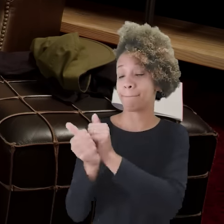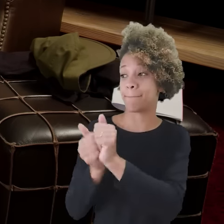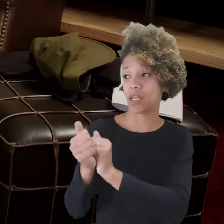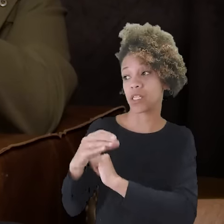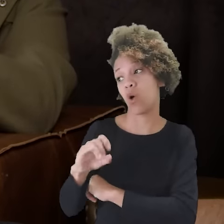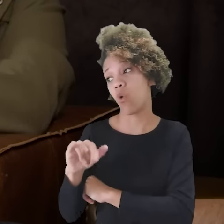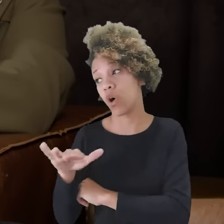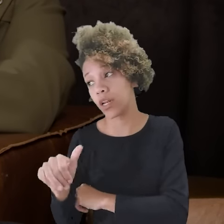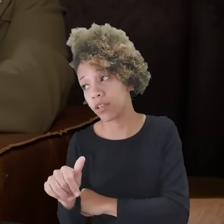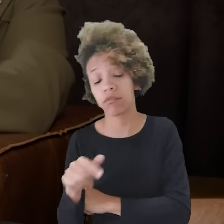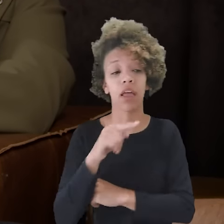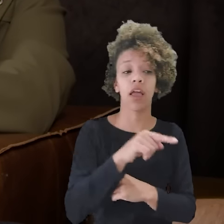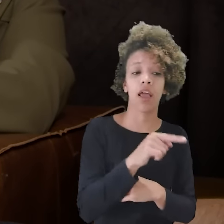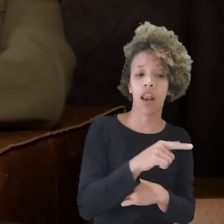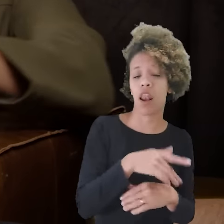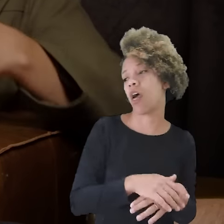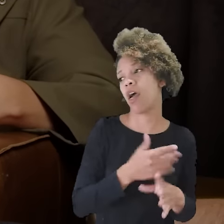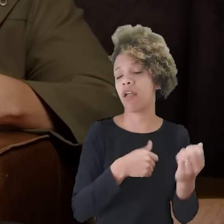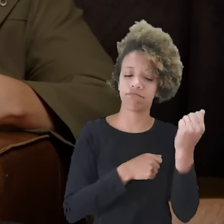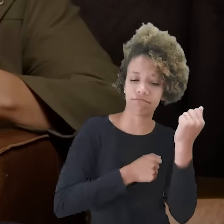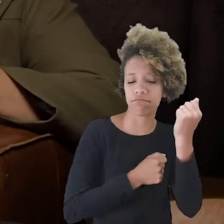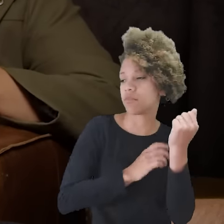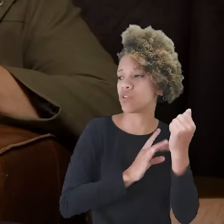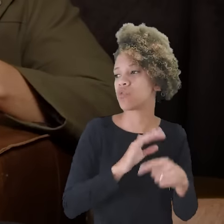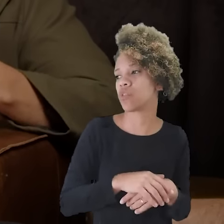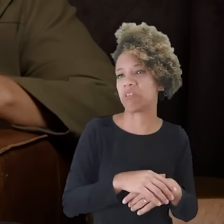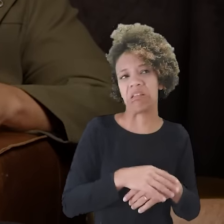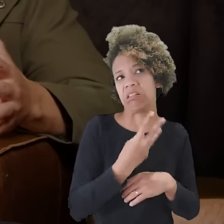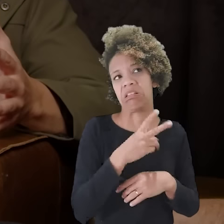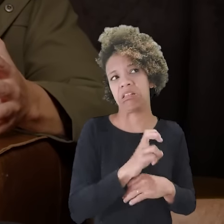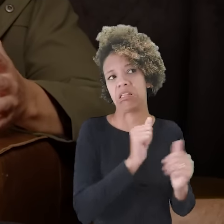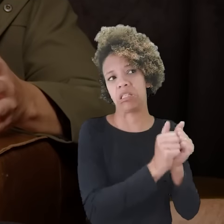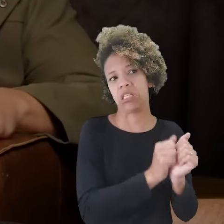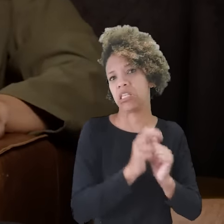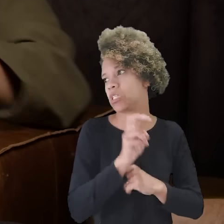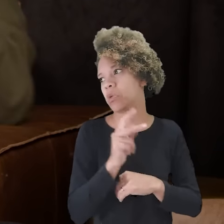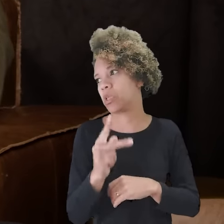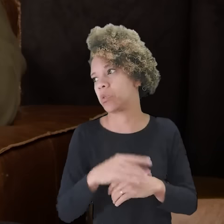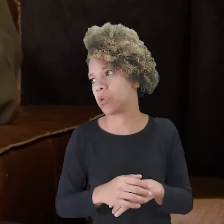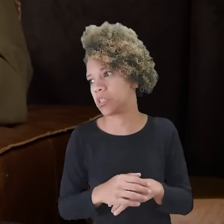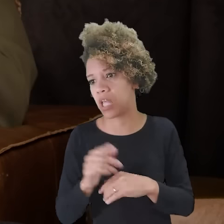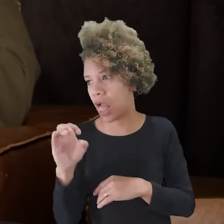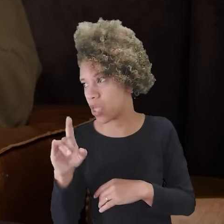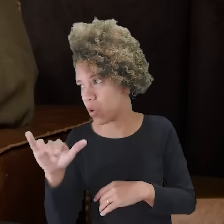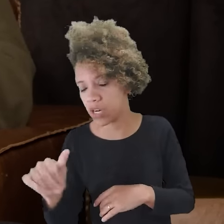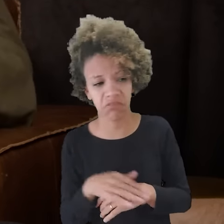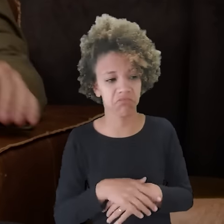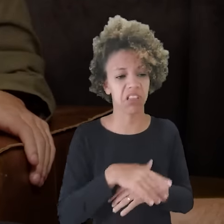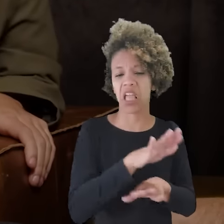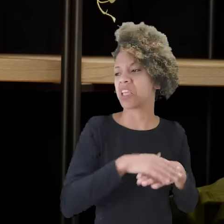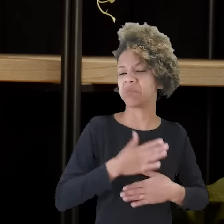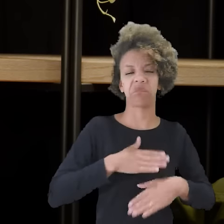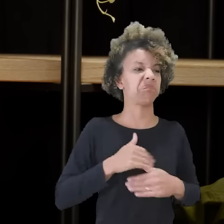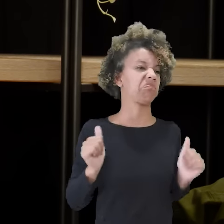a noite é mais o puritanismo às vezes em Olinda eu já menina pegou 35 o cara pegou 52 pessoas chegando a ficar